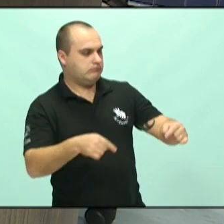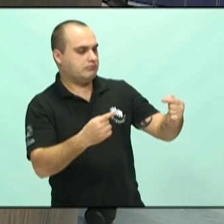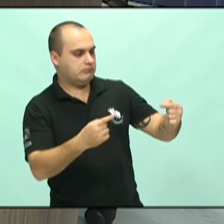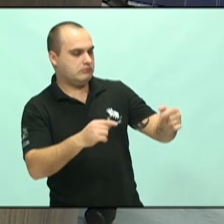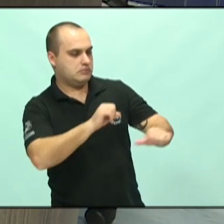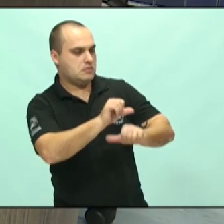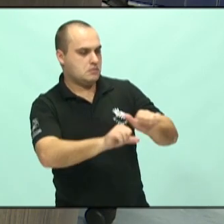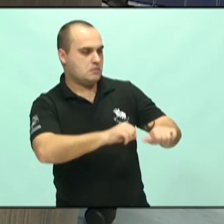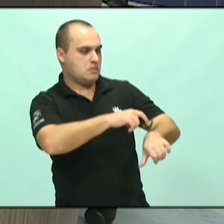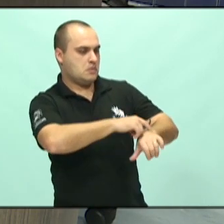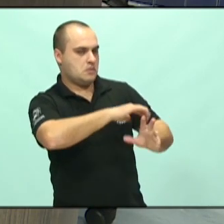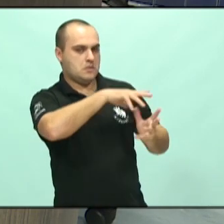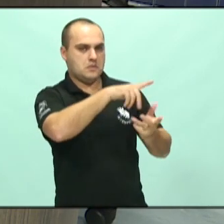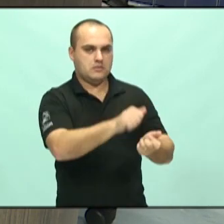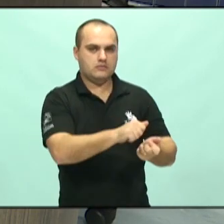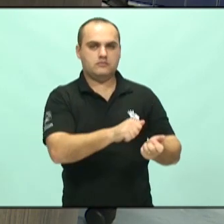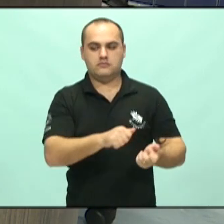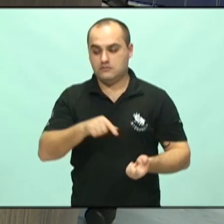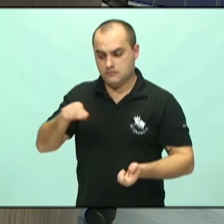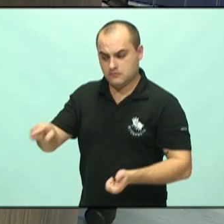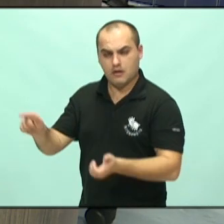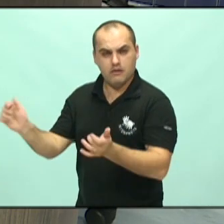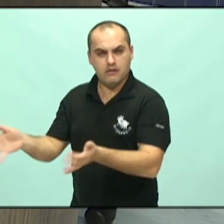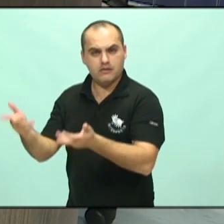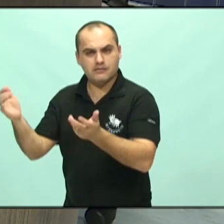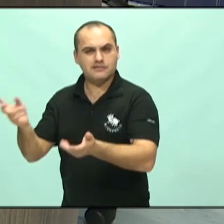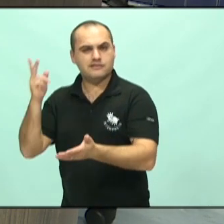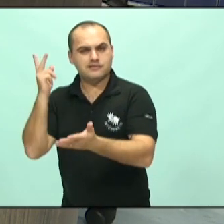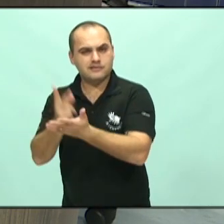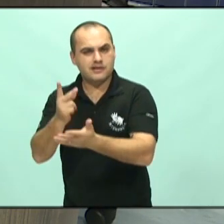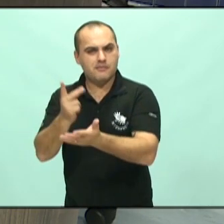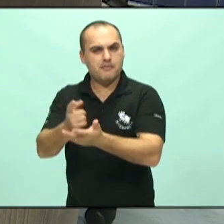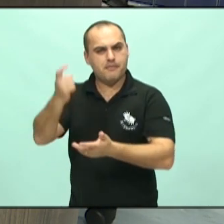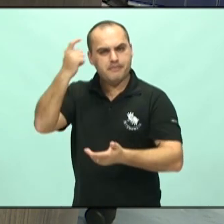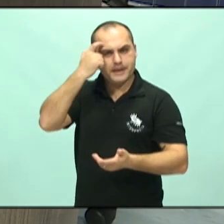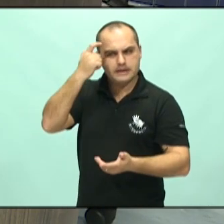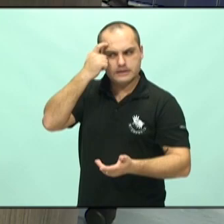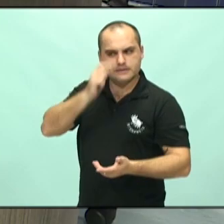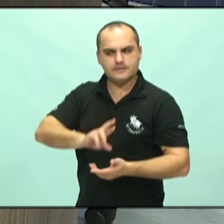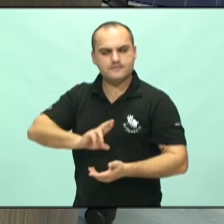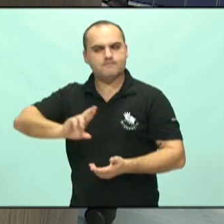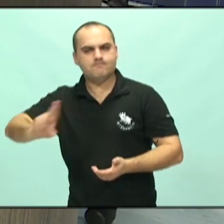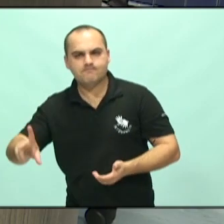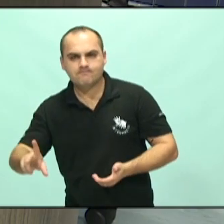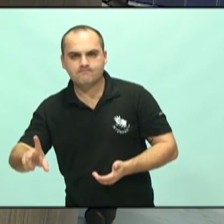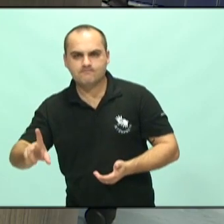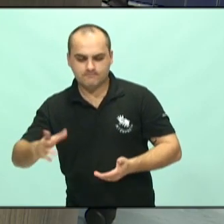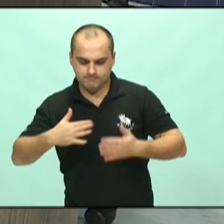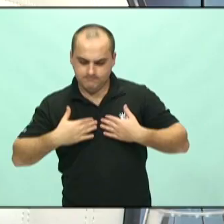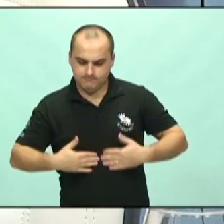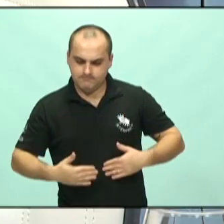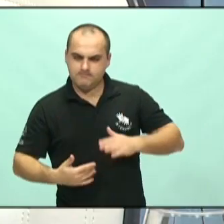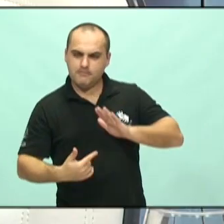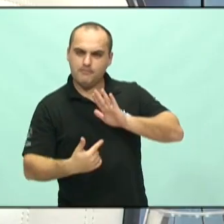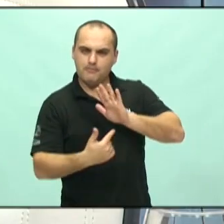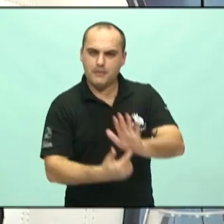sempre vão estimular um tipo de pensamento crítico, vão estimular